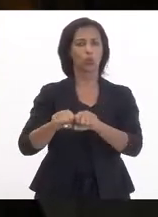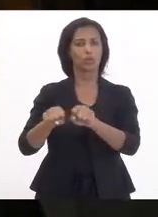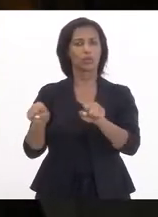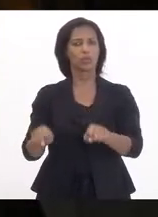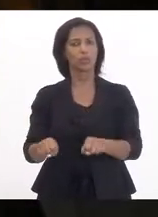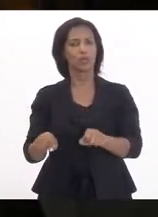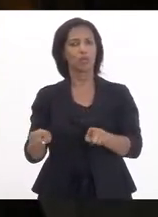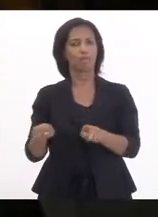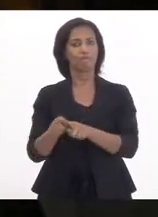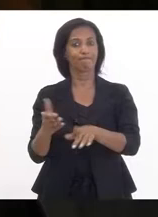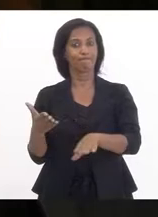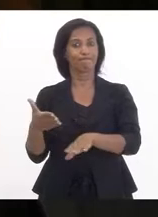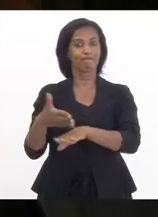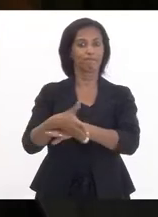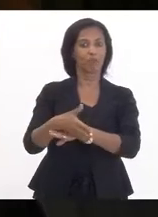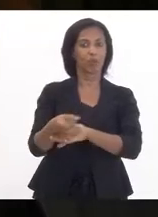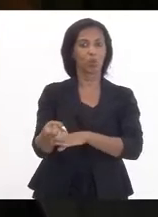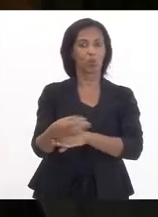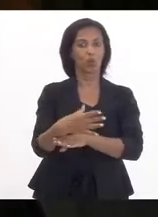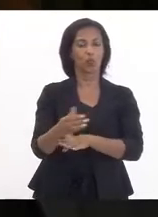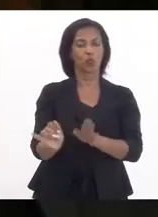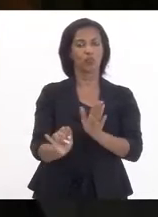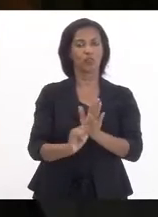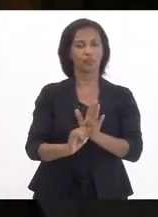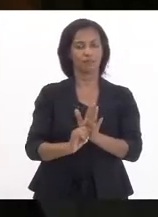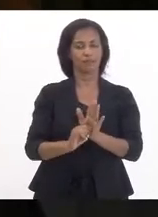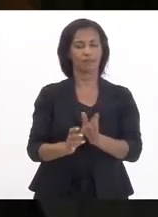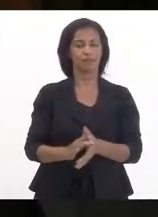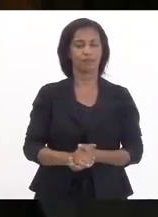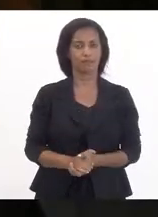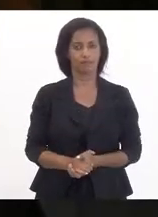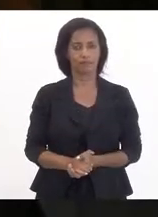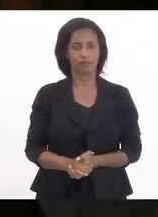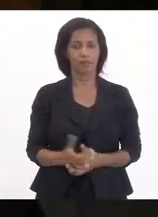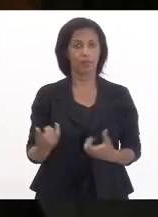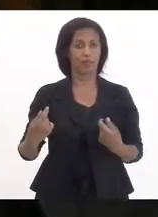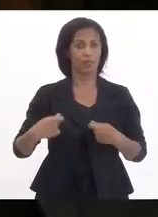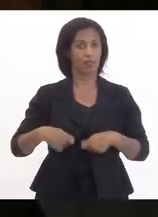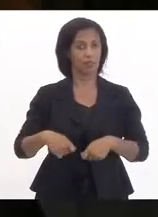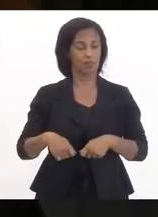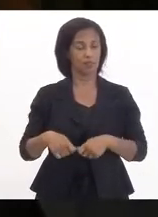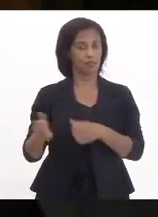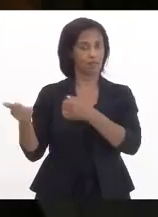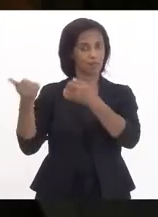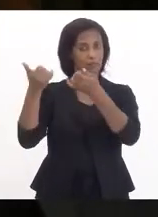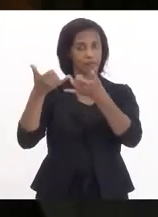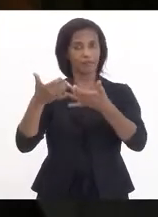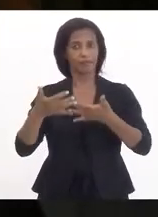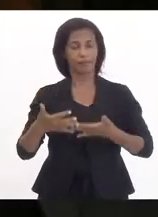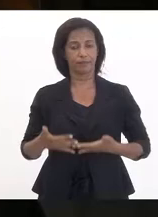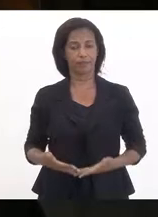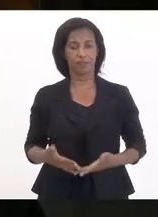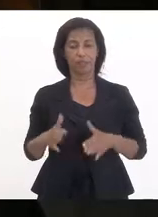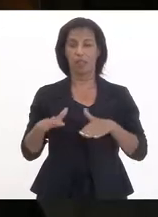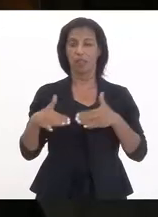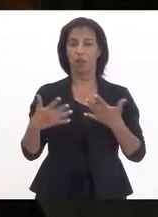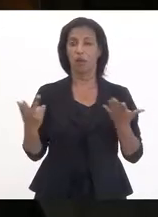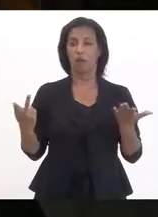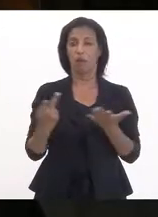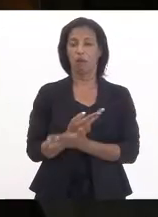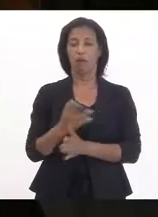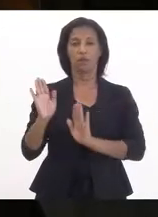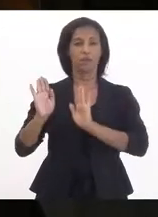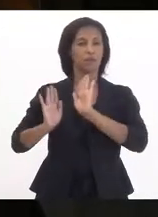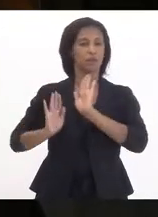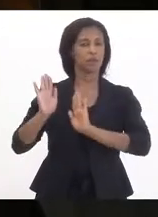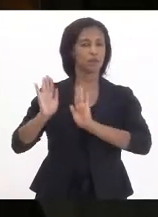aderiram esse novo edital. É necessário dizer que quando houve a